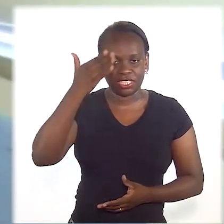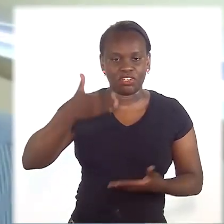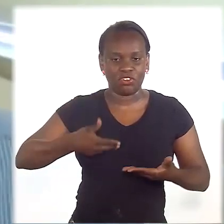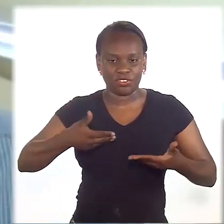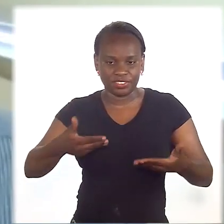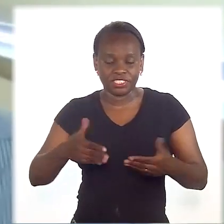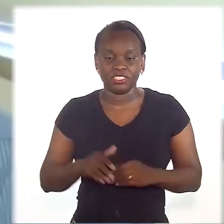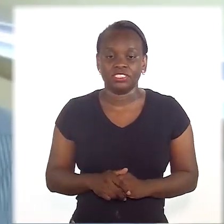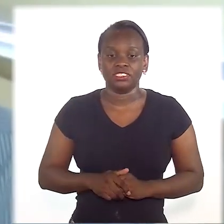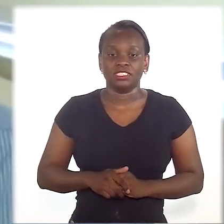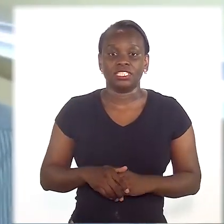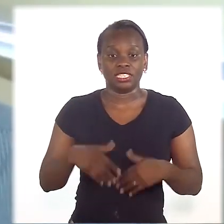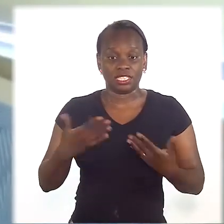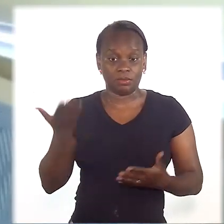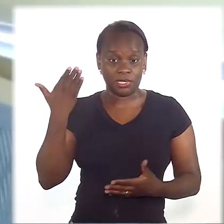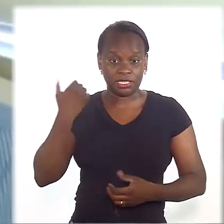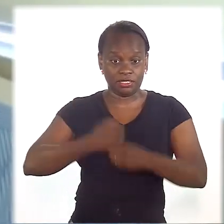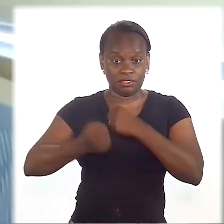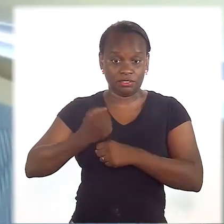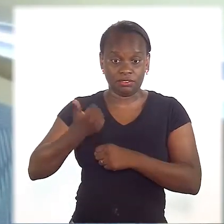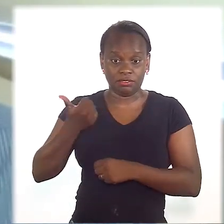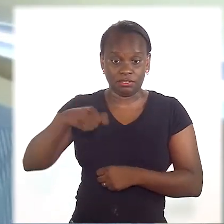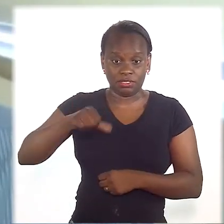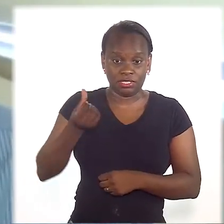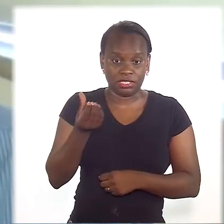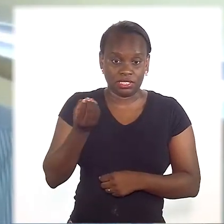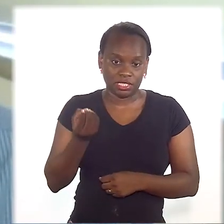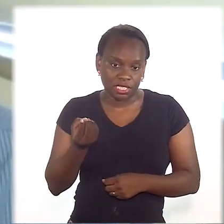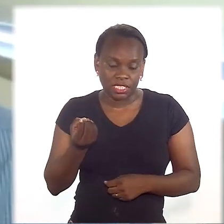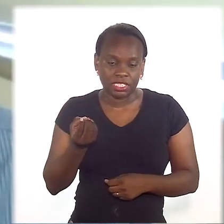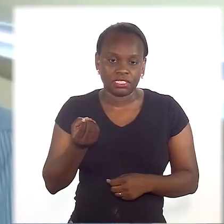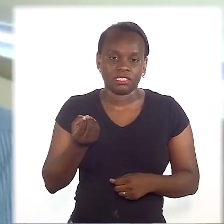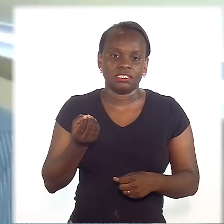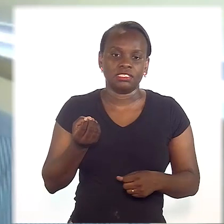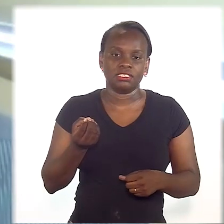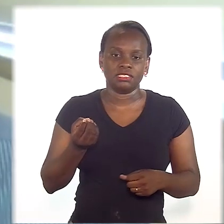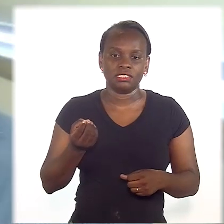pelo convite. Ora, na década de 60,